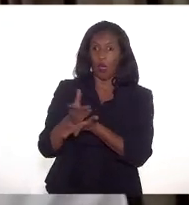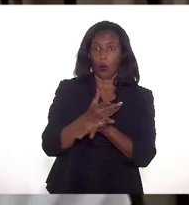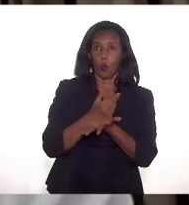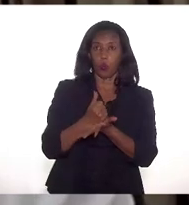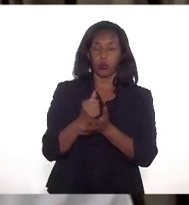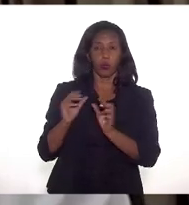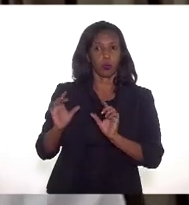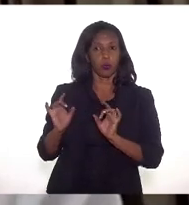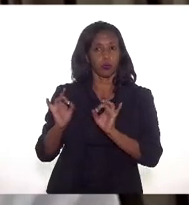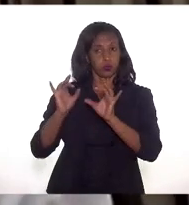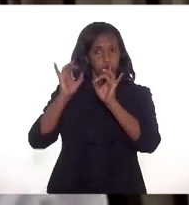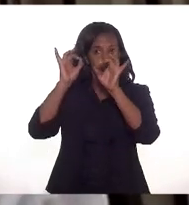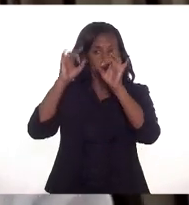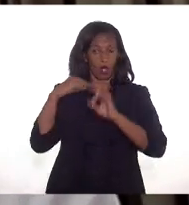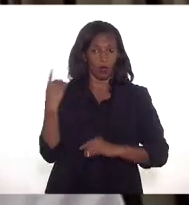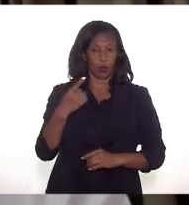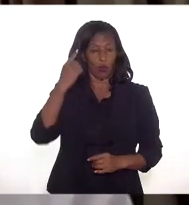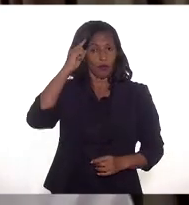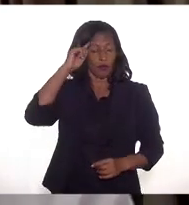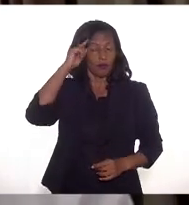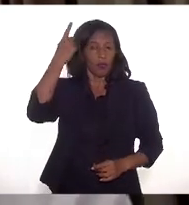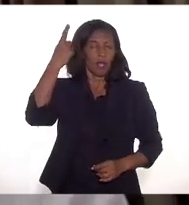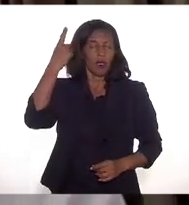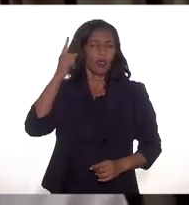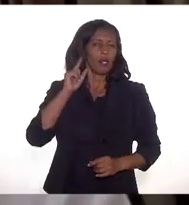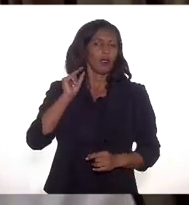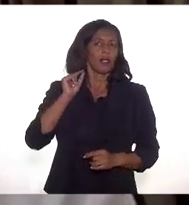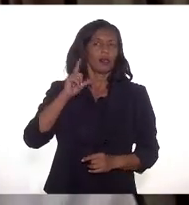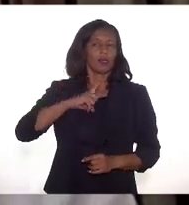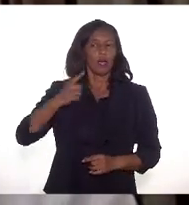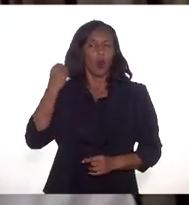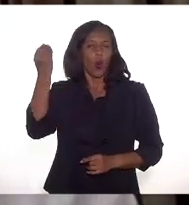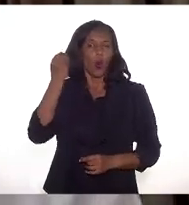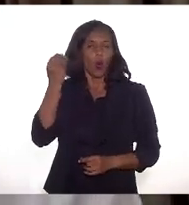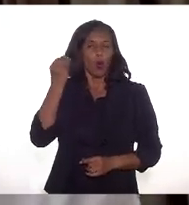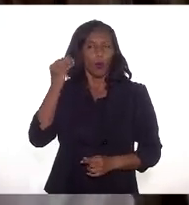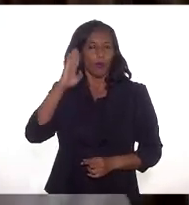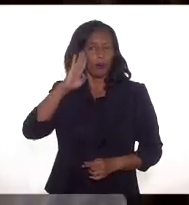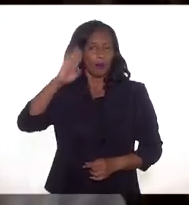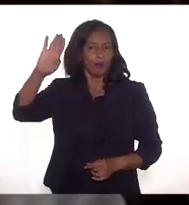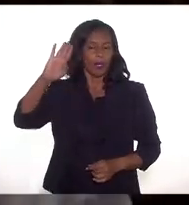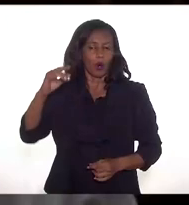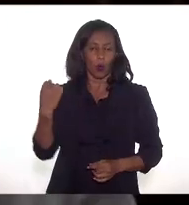Então, a nossa ideia, ela vai ter como premissa, basicamente,